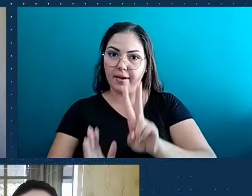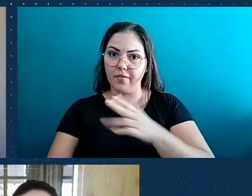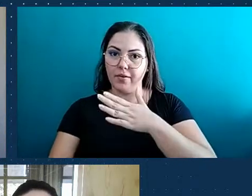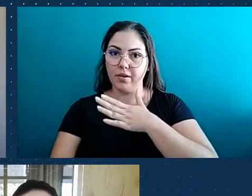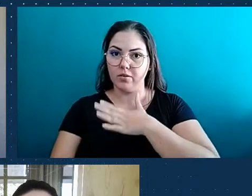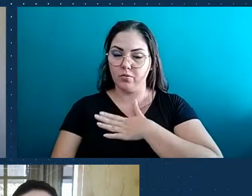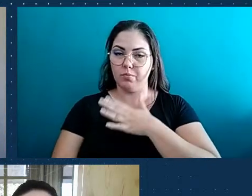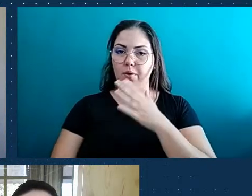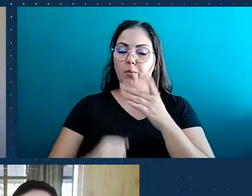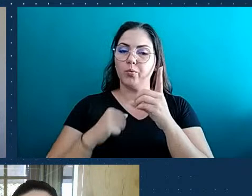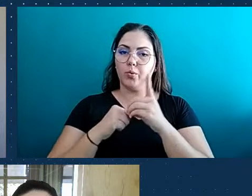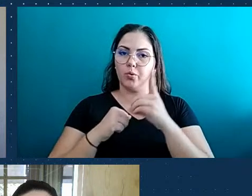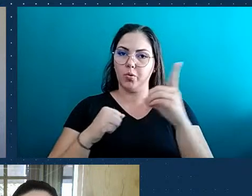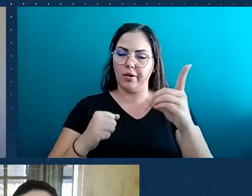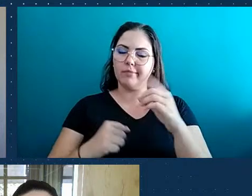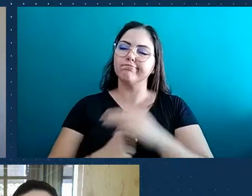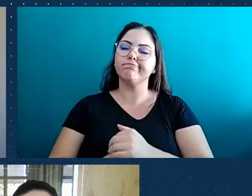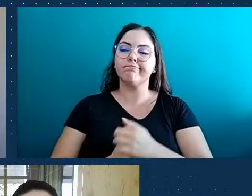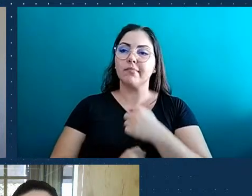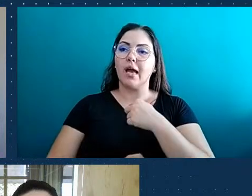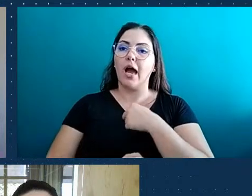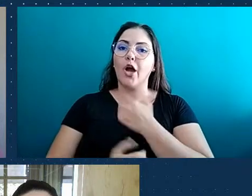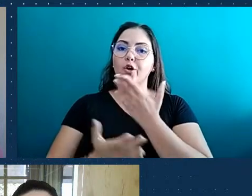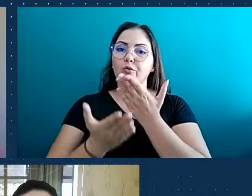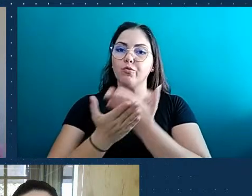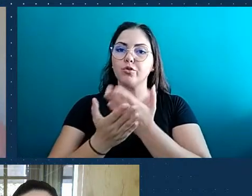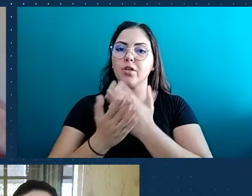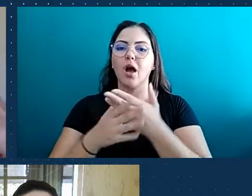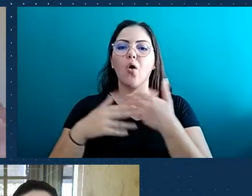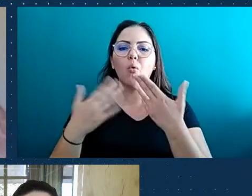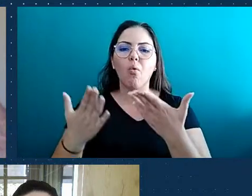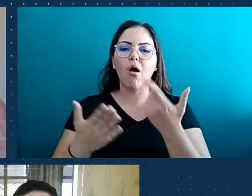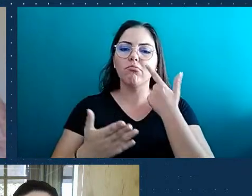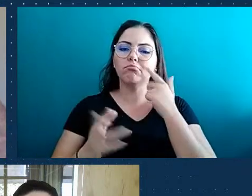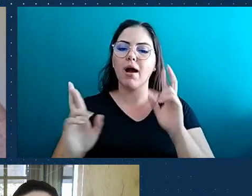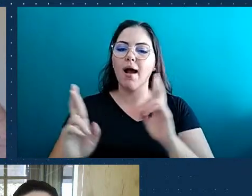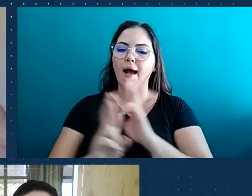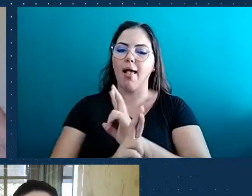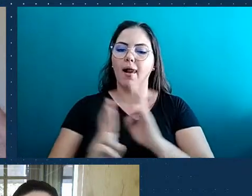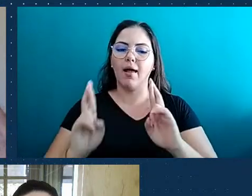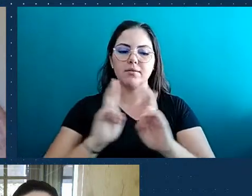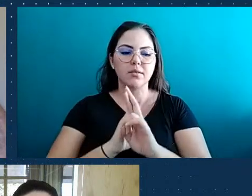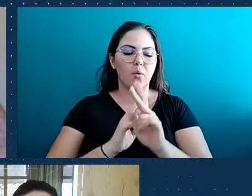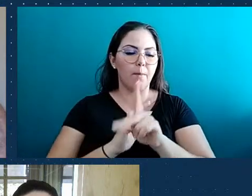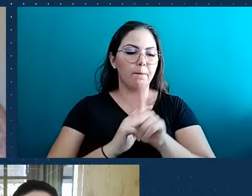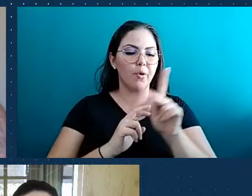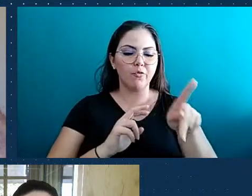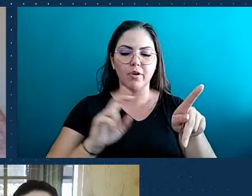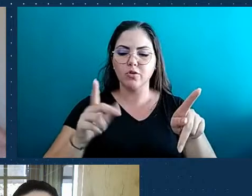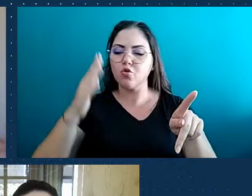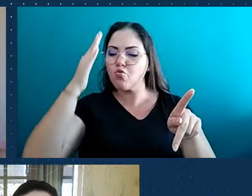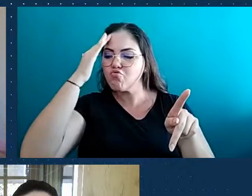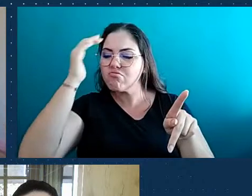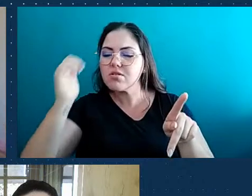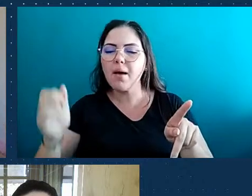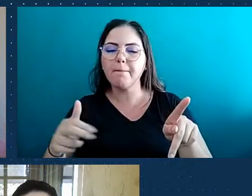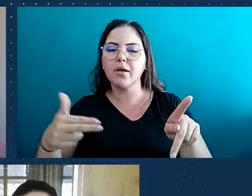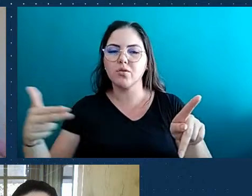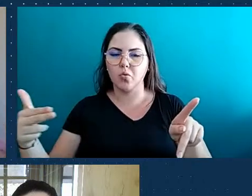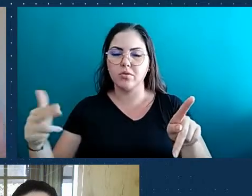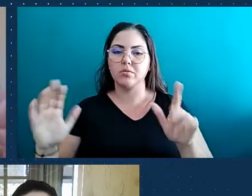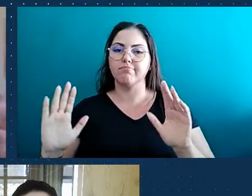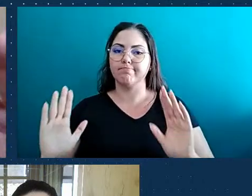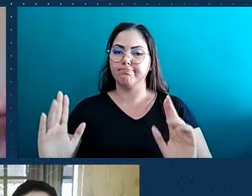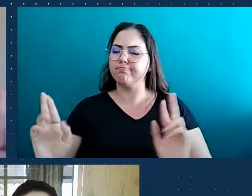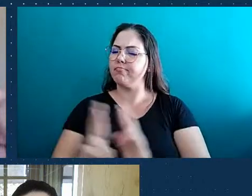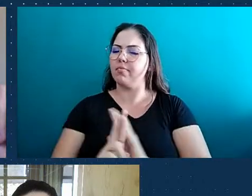a relação dos professores com o saber, né? E aí, o professor Charlot me falou